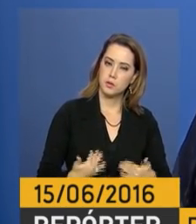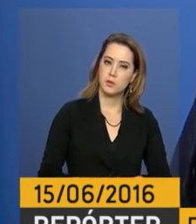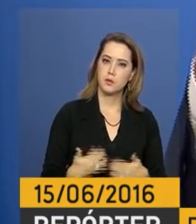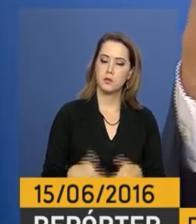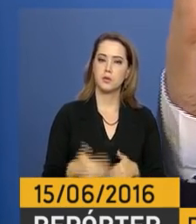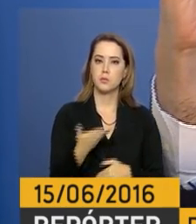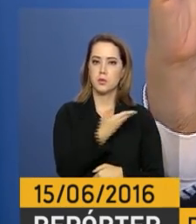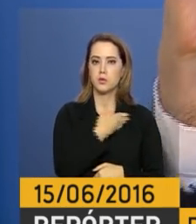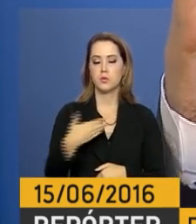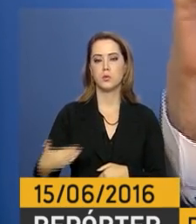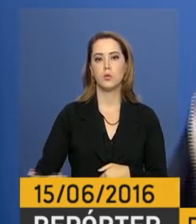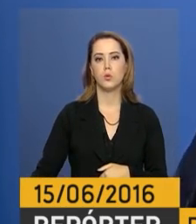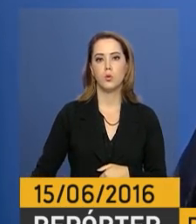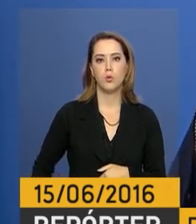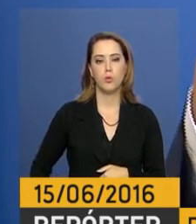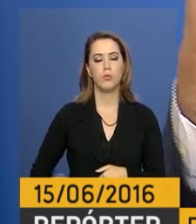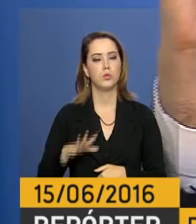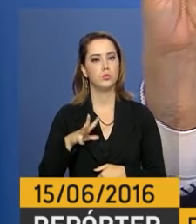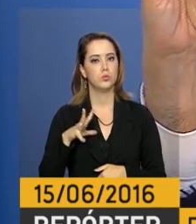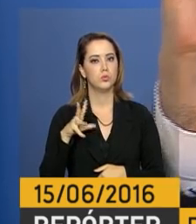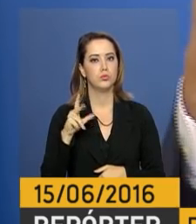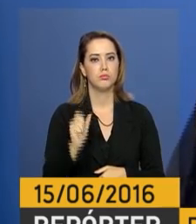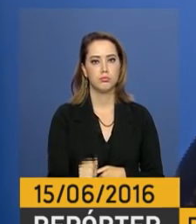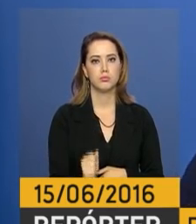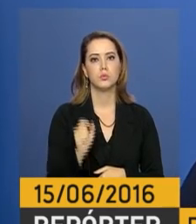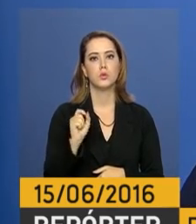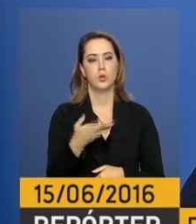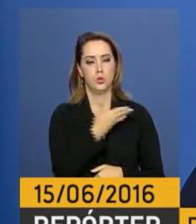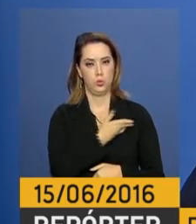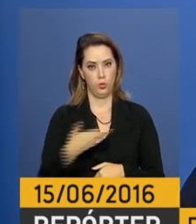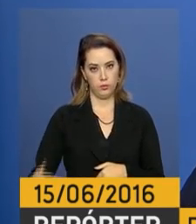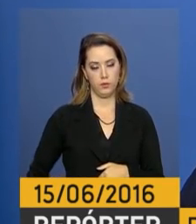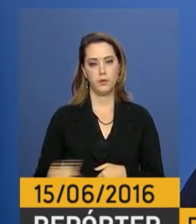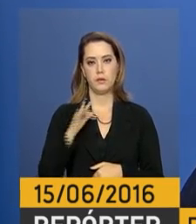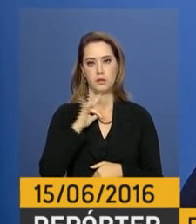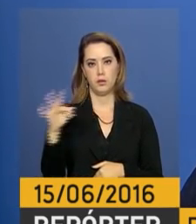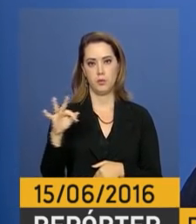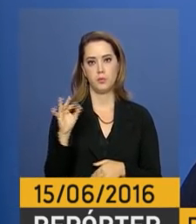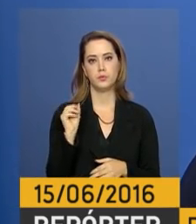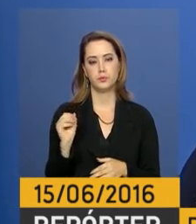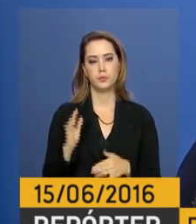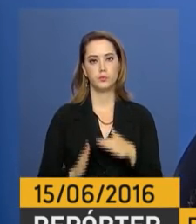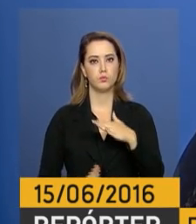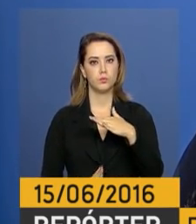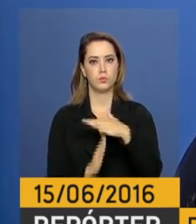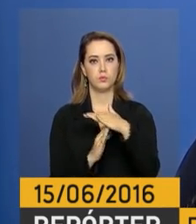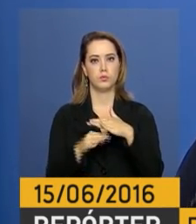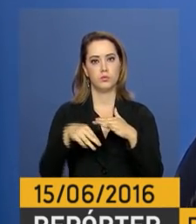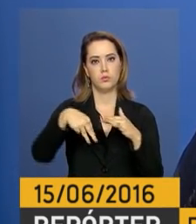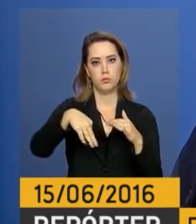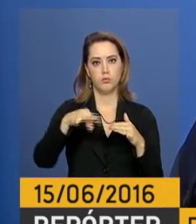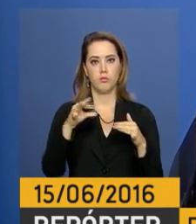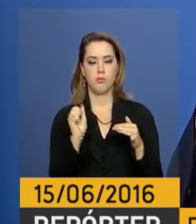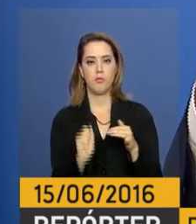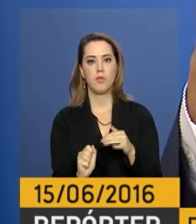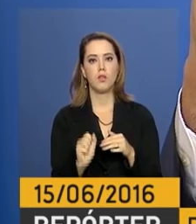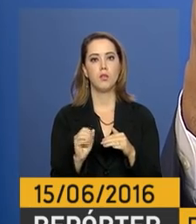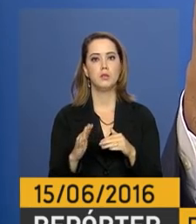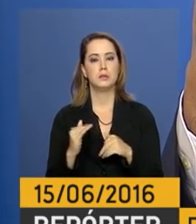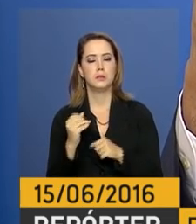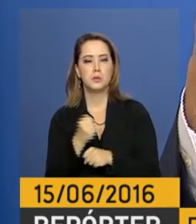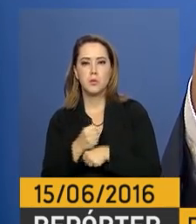despesas primárias totais, as despesas do governo federal, a a um crescimento a